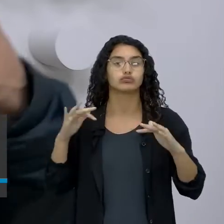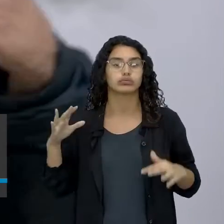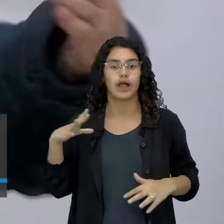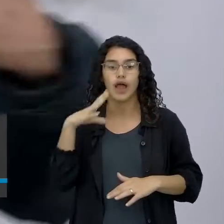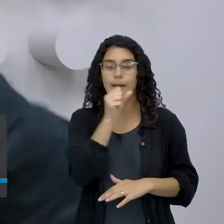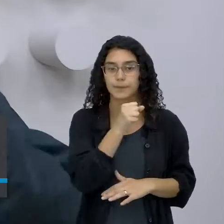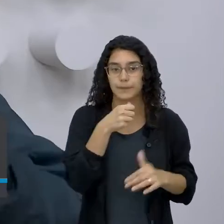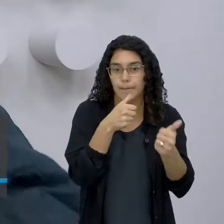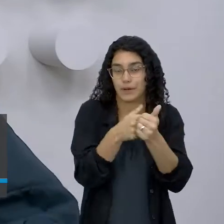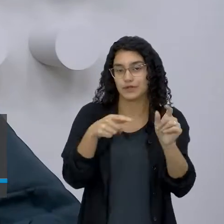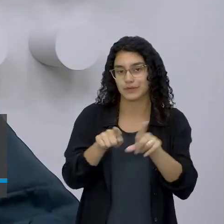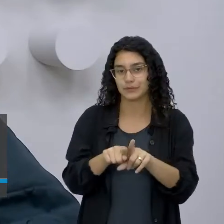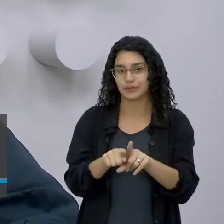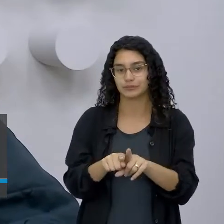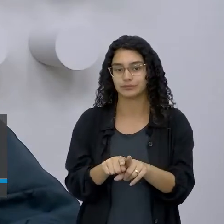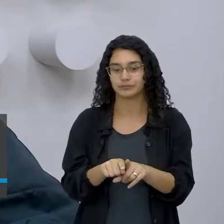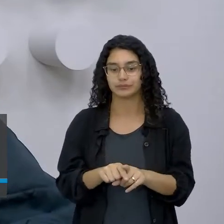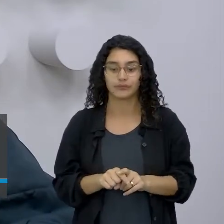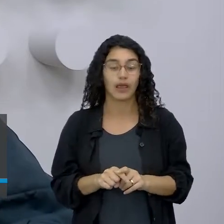e muito mais próximo, né? Essa